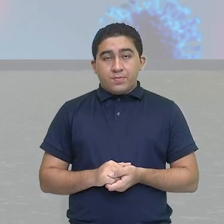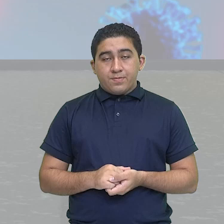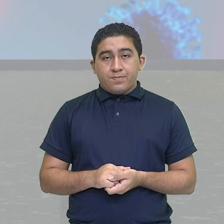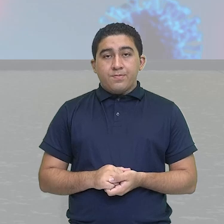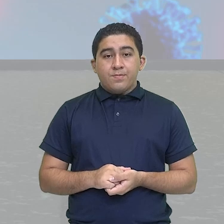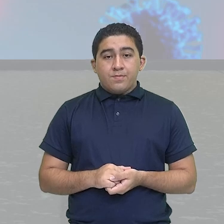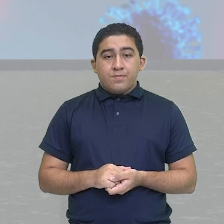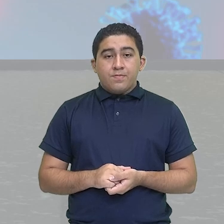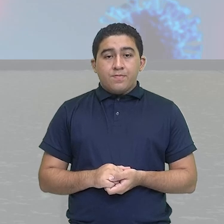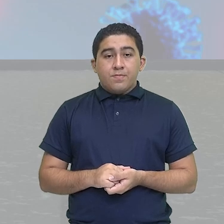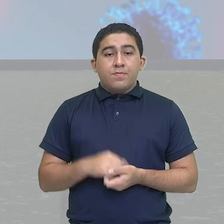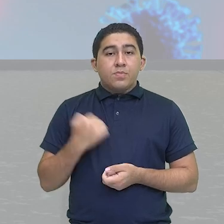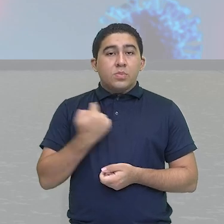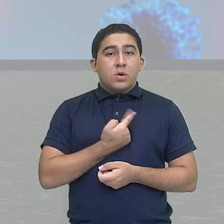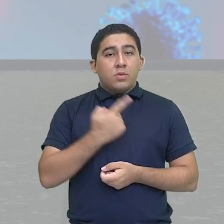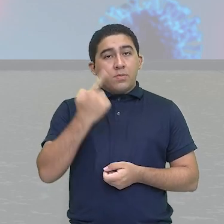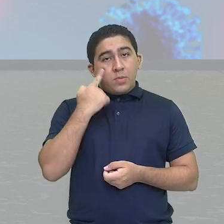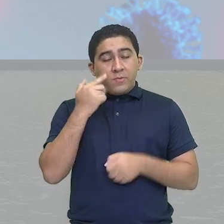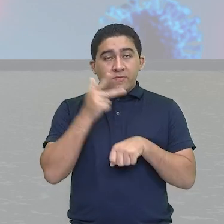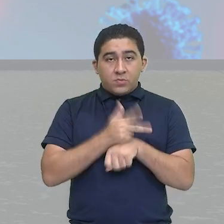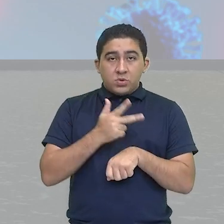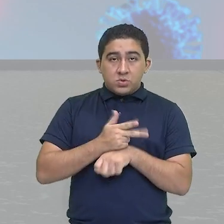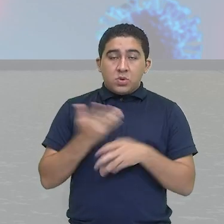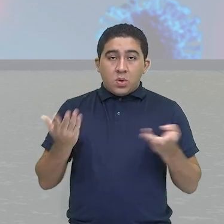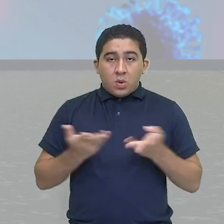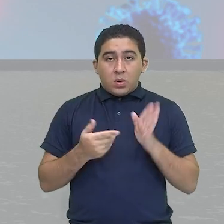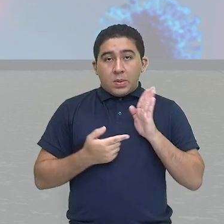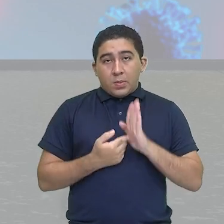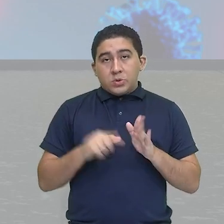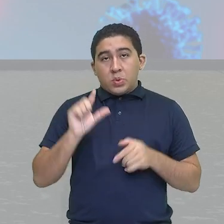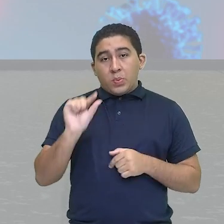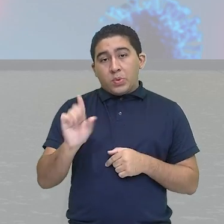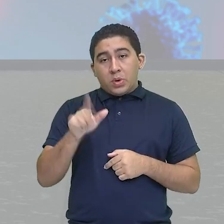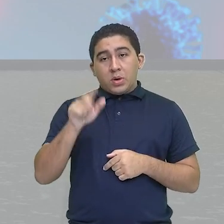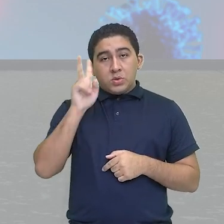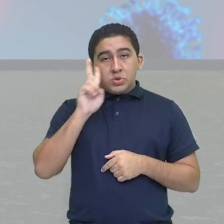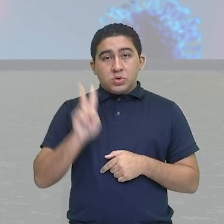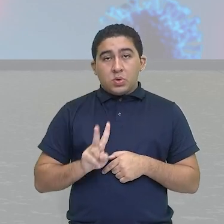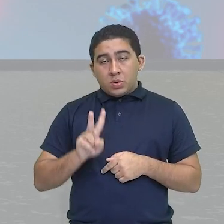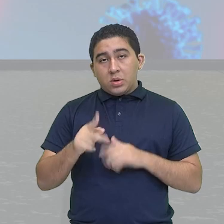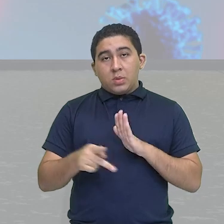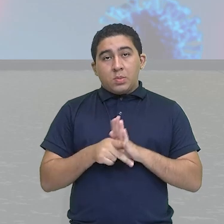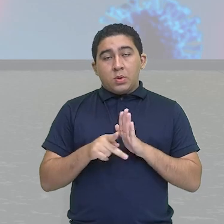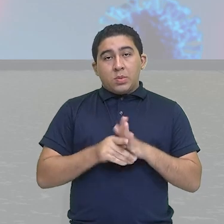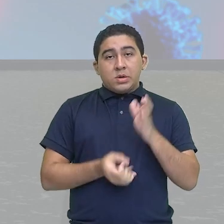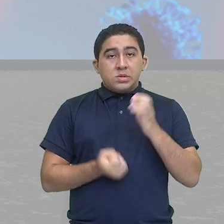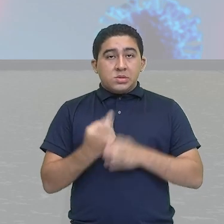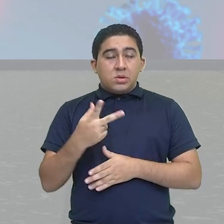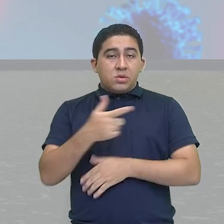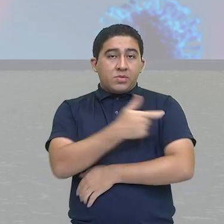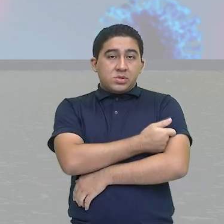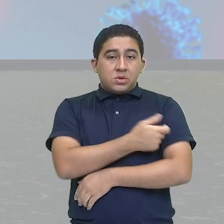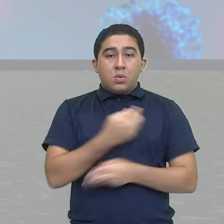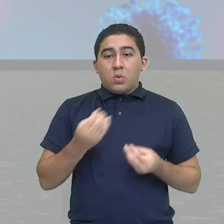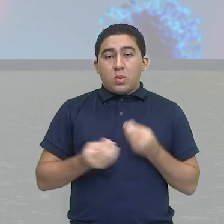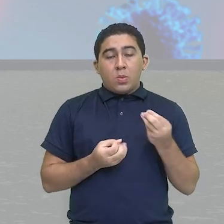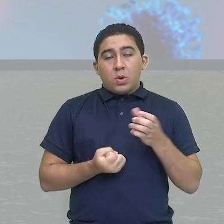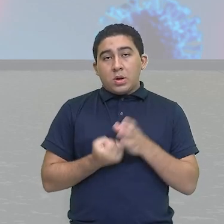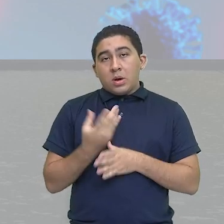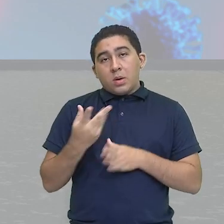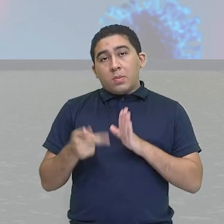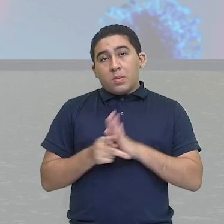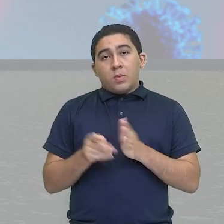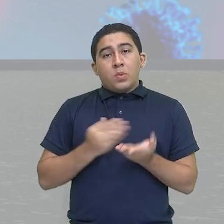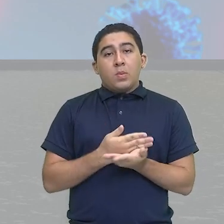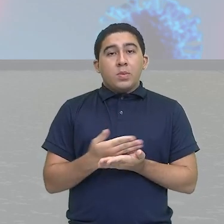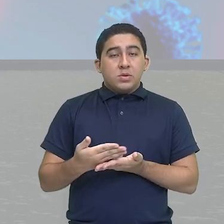criada? Então nós vamos ver um vídeo agora que vai mostrar um pouco da história da criação das vacinas, como elas foram ali